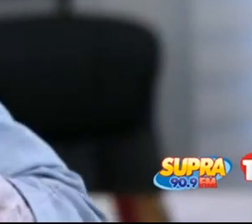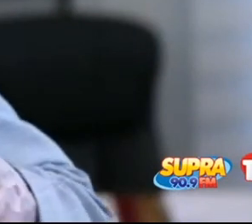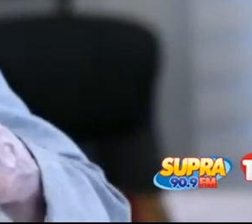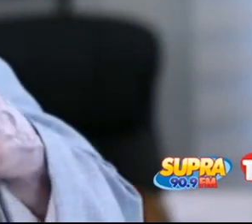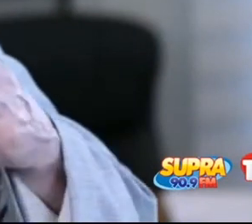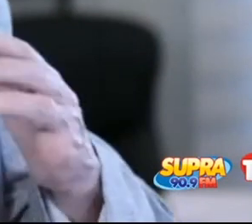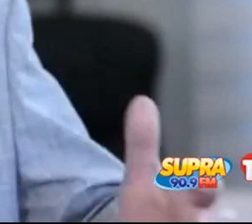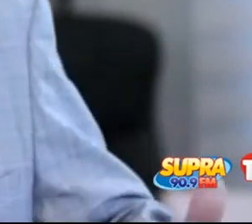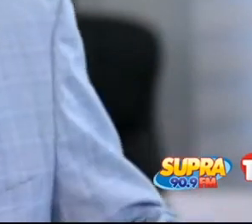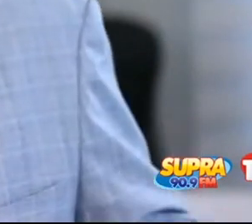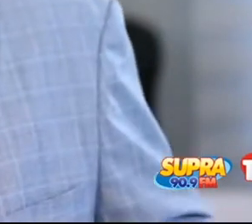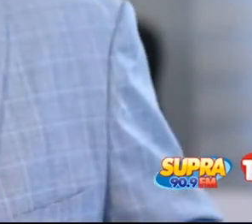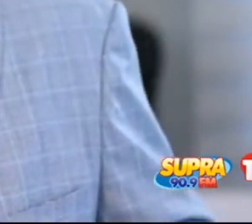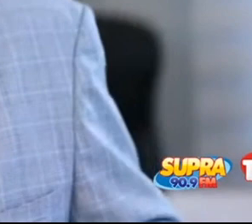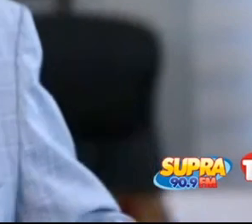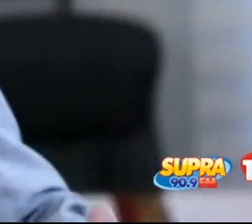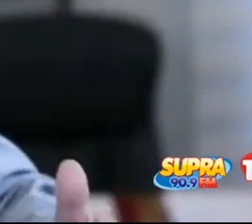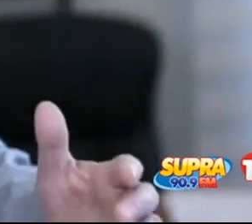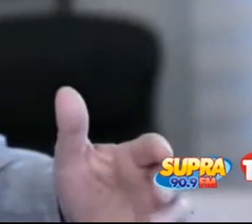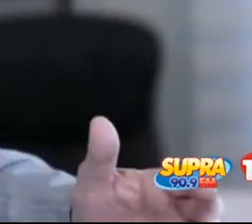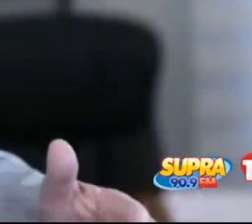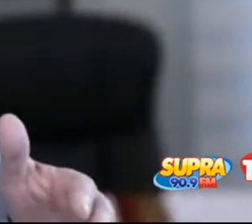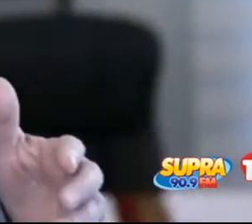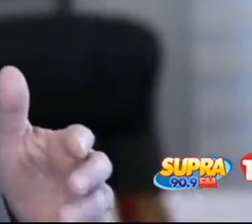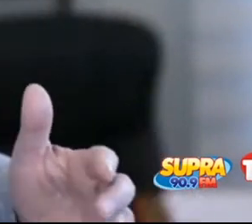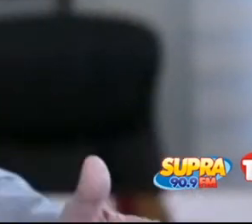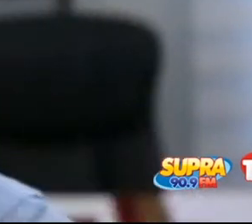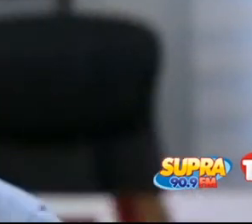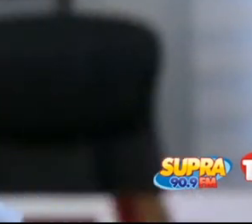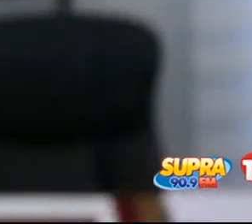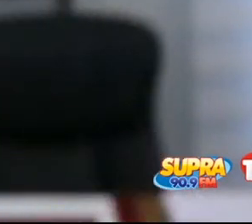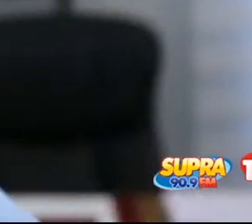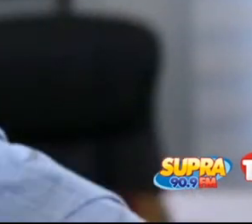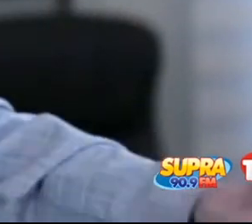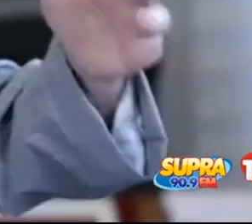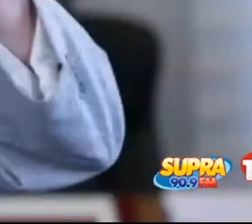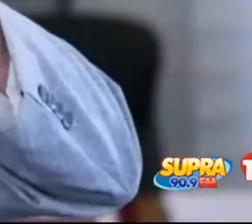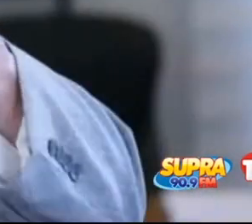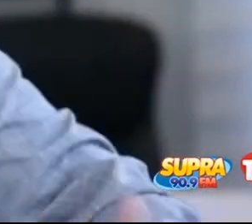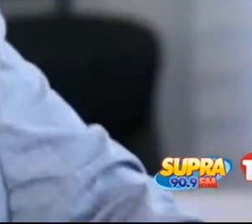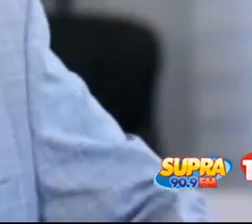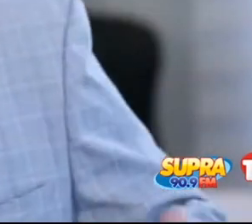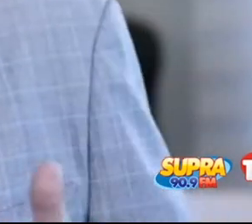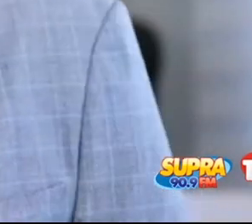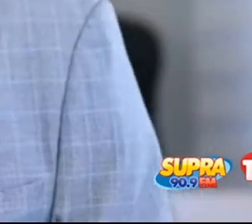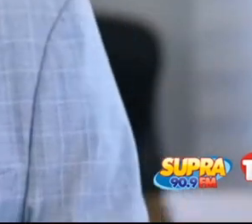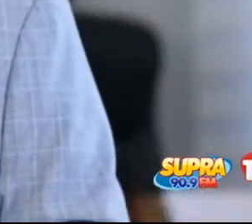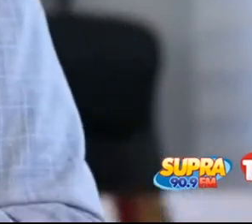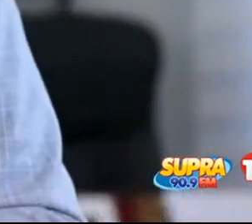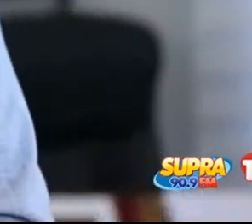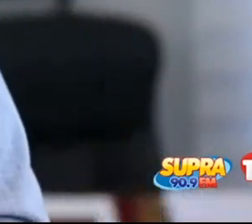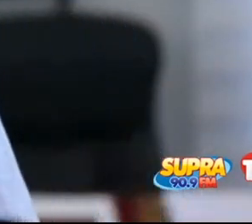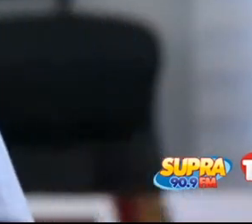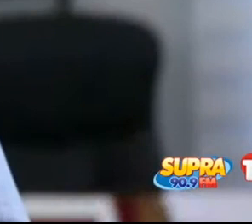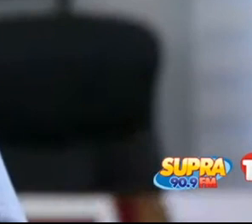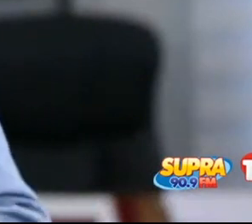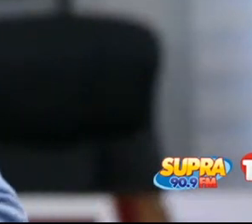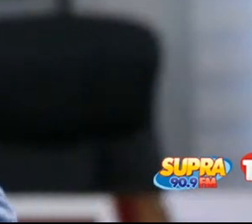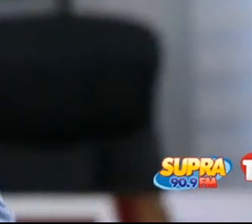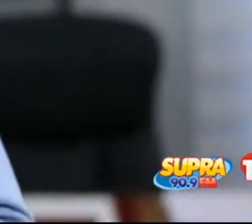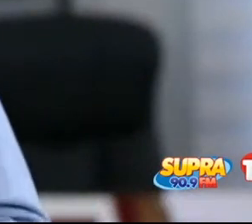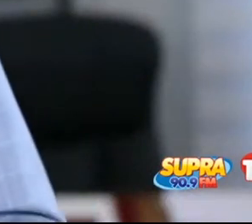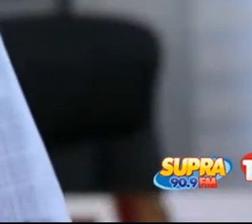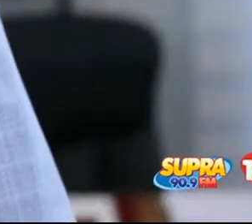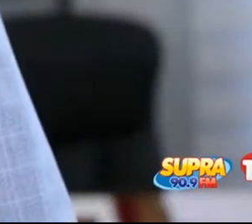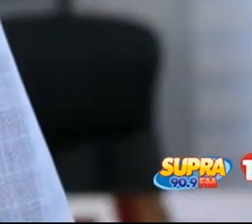criadas de forma desordenada. Então, se tiver pessoas que não têm título, a gente tem que dar o título da terra para as pessoas poderem ter segurança.